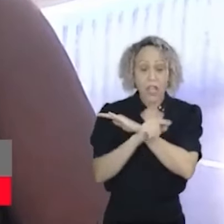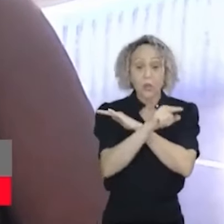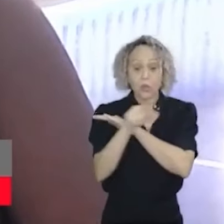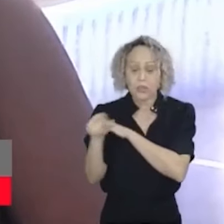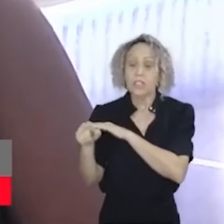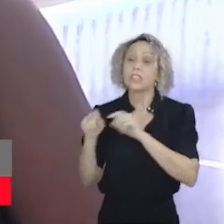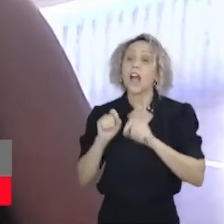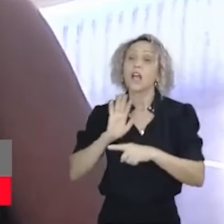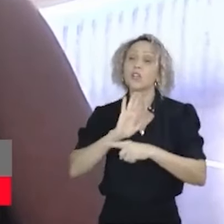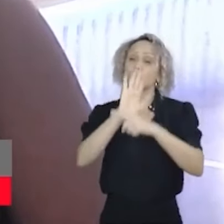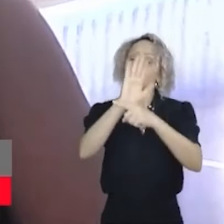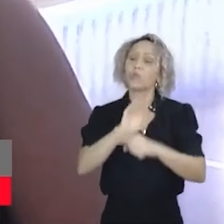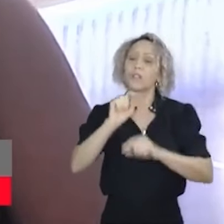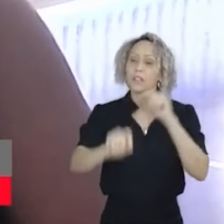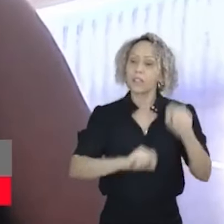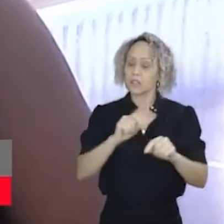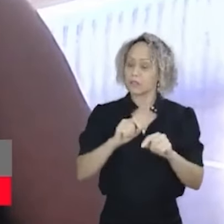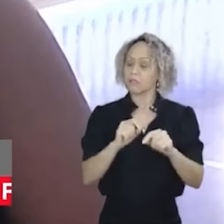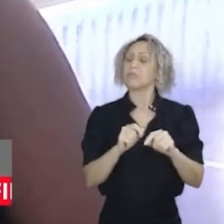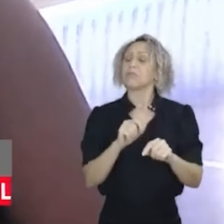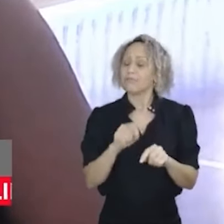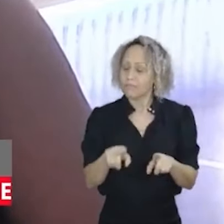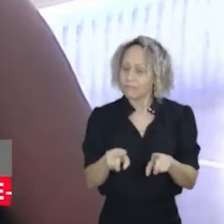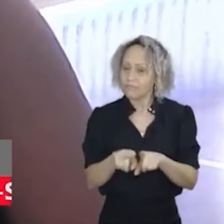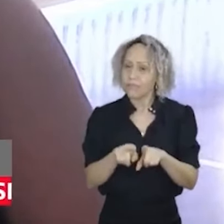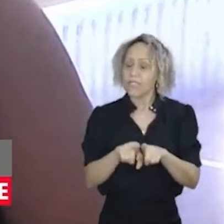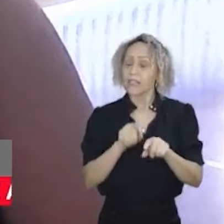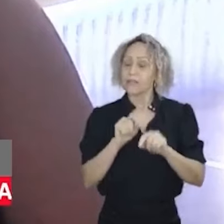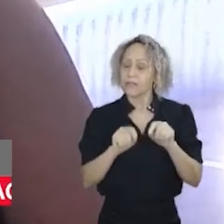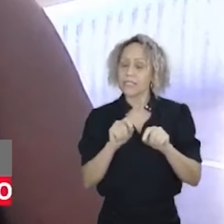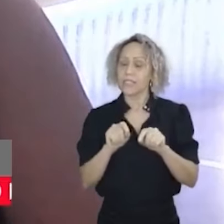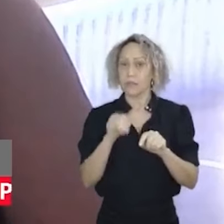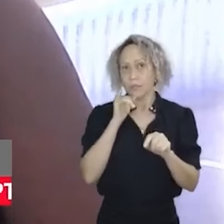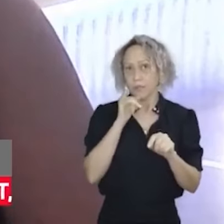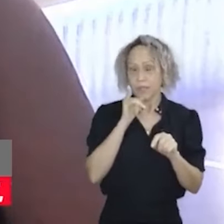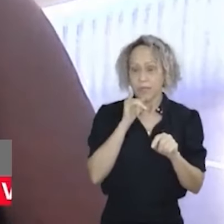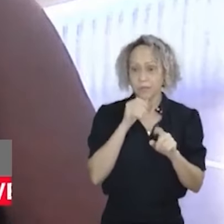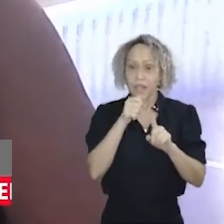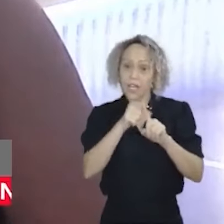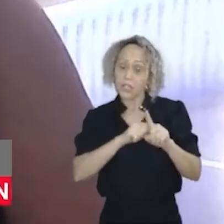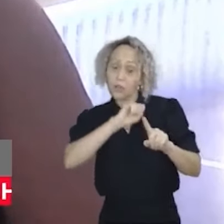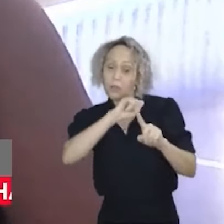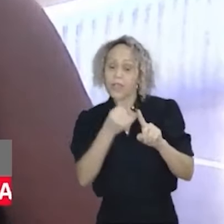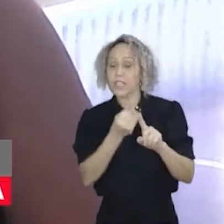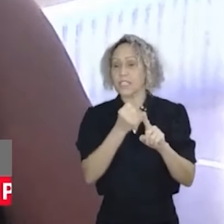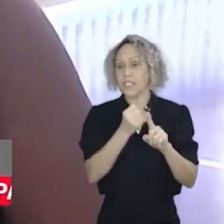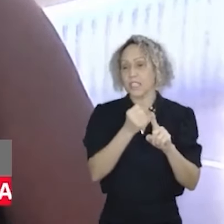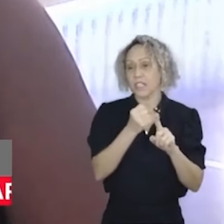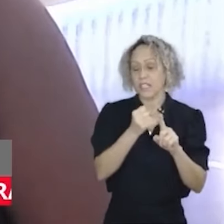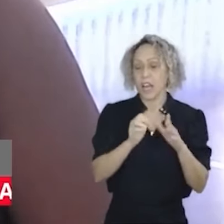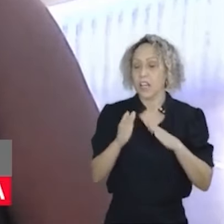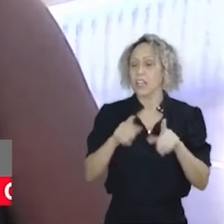para que indústria e serviços se organizem no mês de janeiro para a produção do ano de